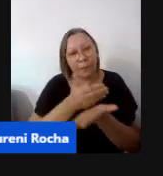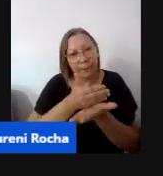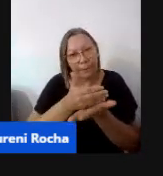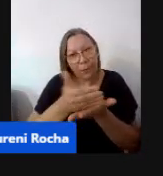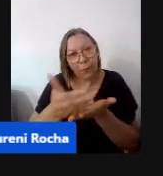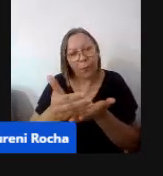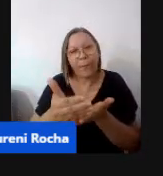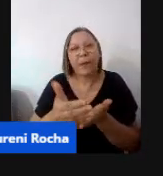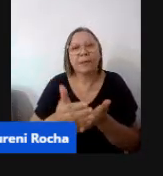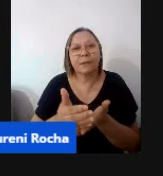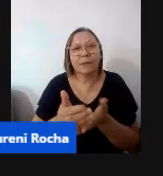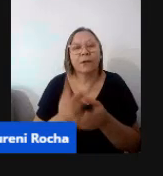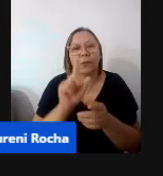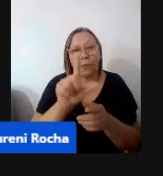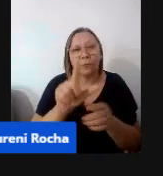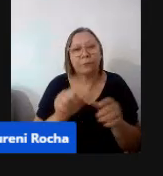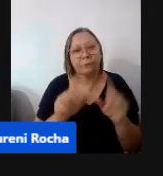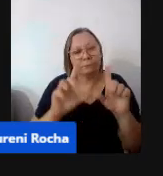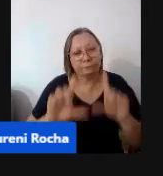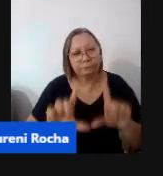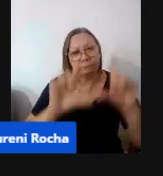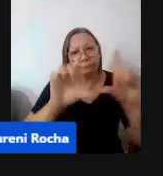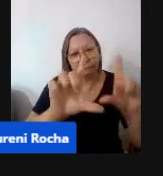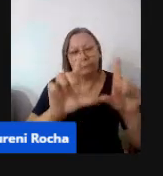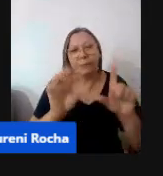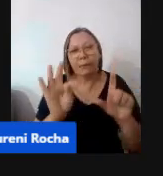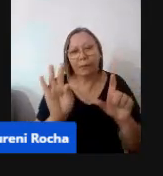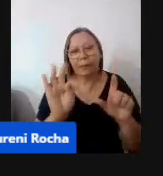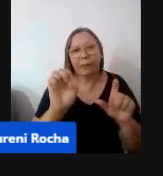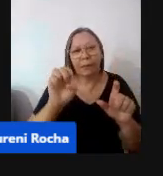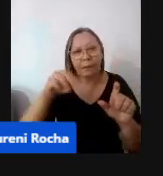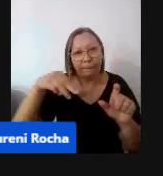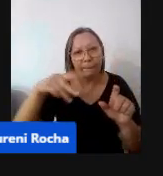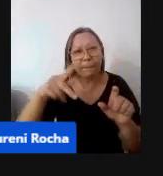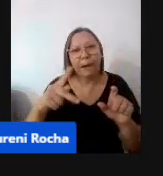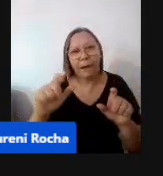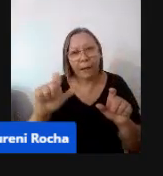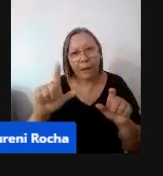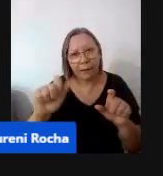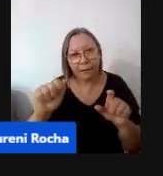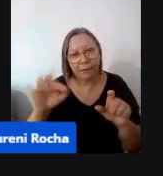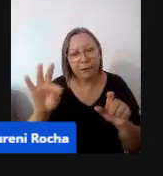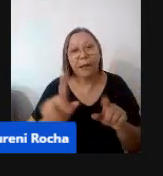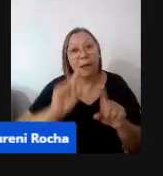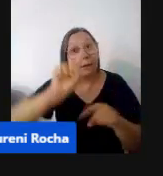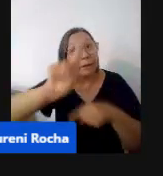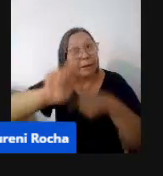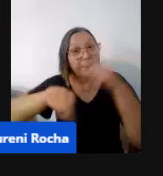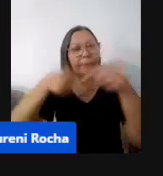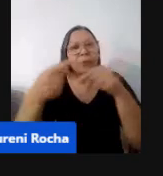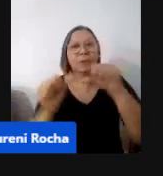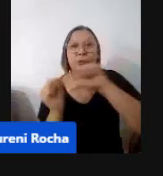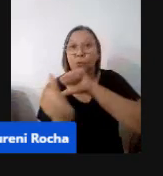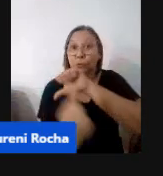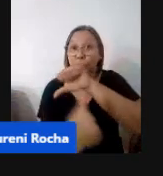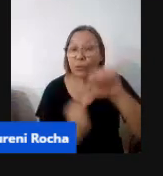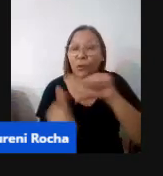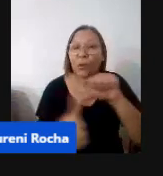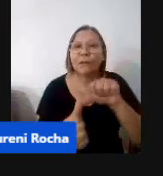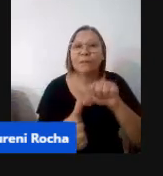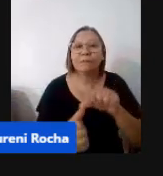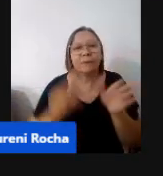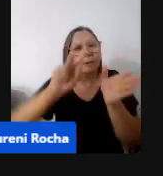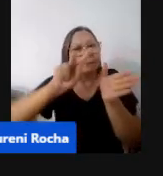tempo você pode ir se sentindo à vontade para fazer a sua criação. Claro, tendo essa inspiração em